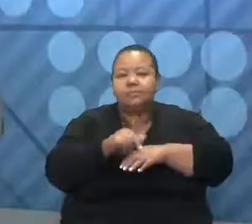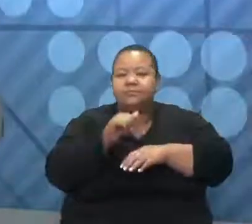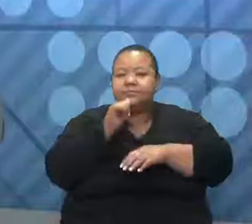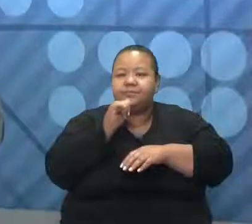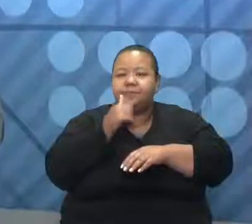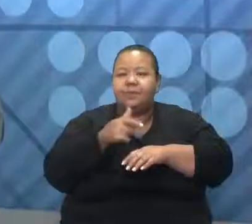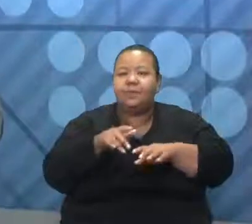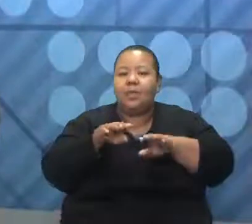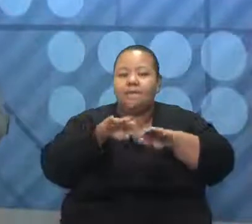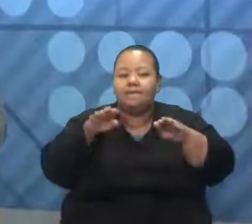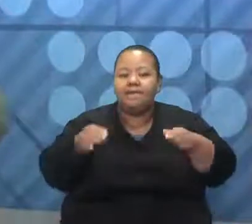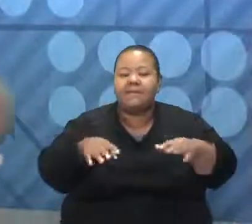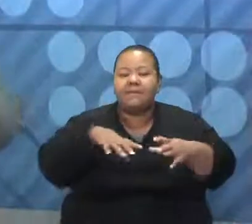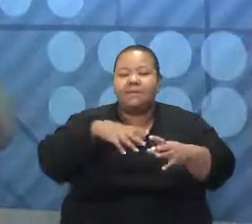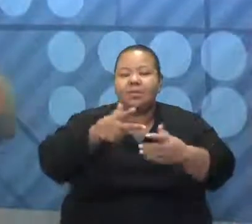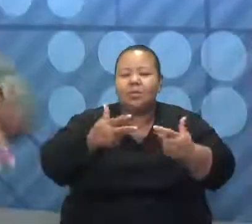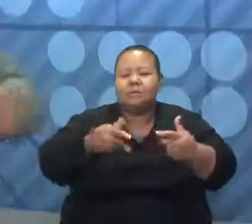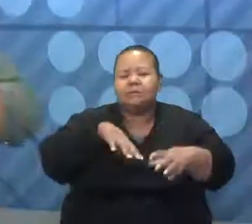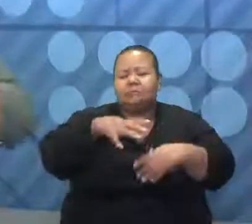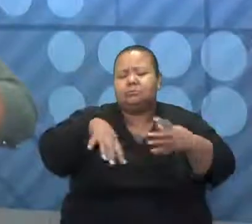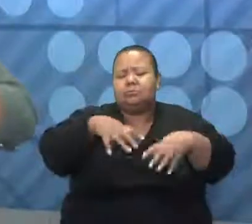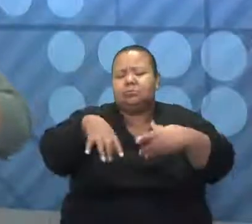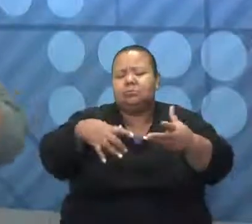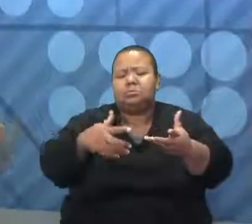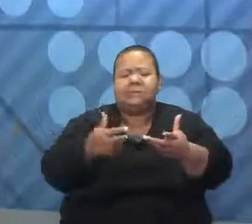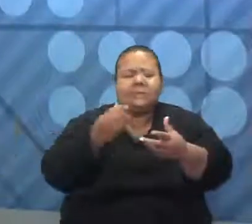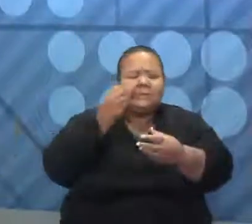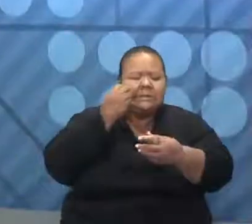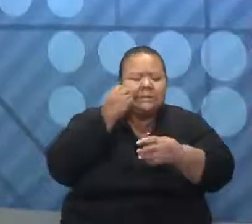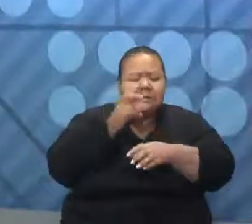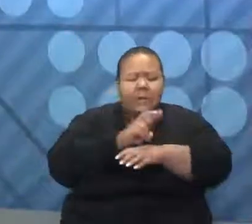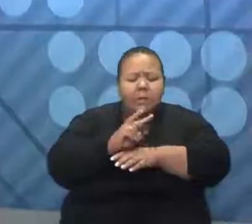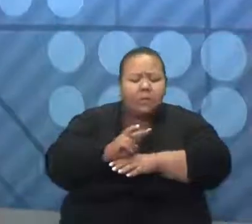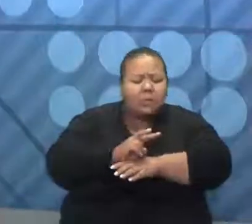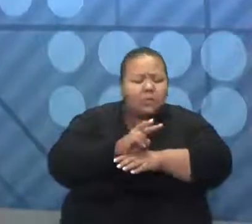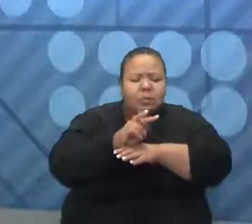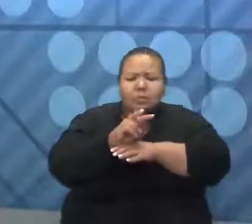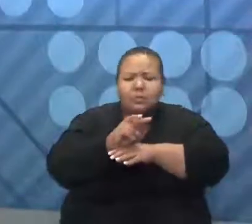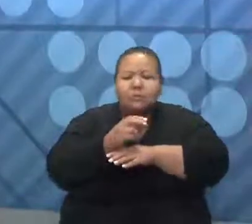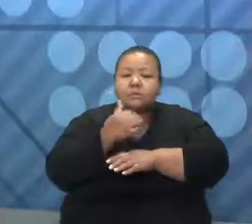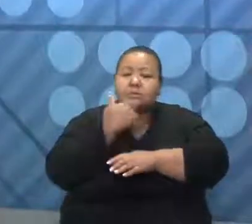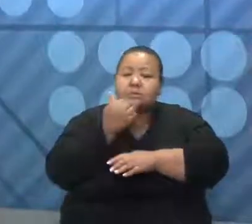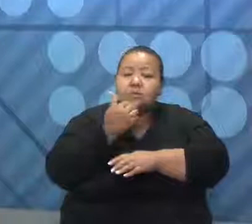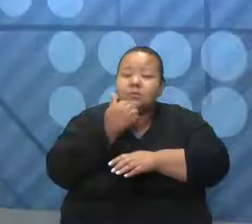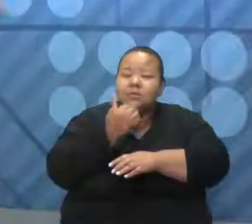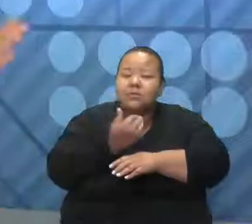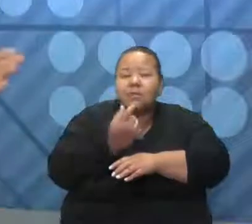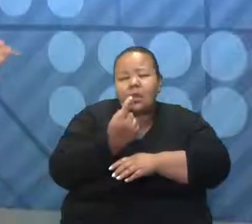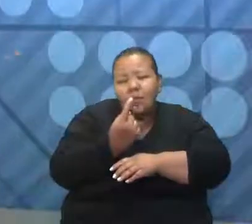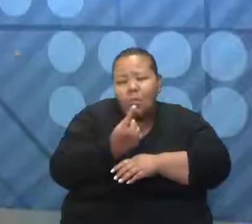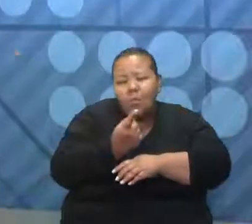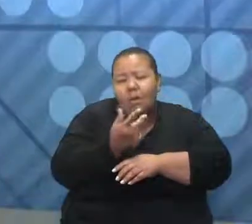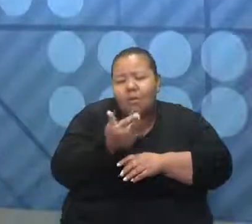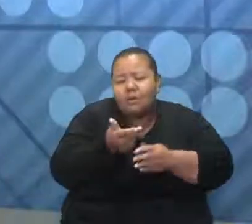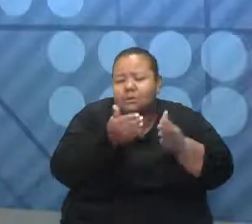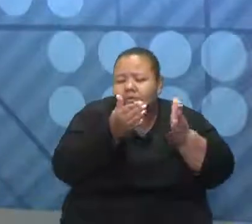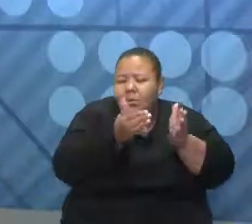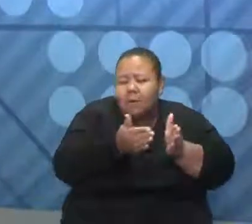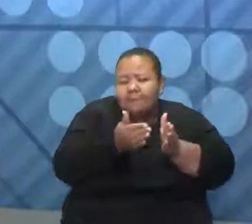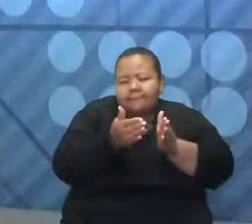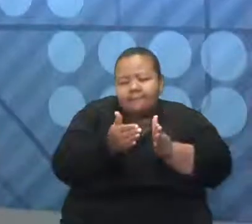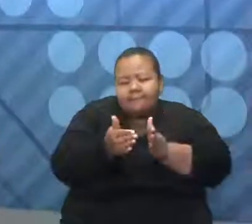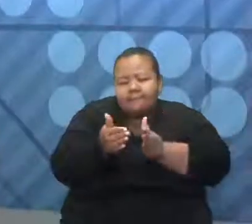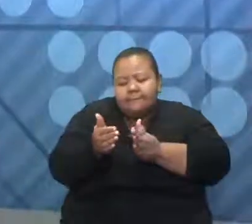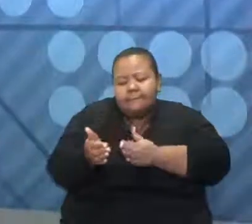numa mesa e tentasse controlar todas elas. Você não consegue. Vamos uma coisa de cada vez, passo a